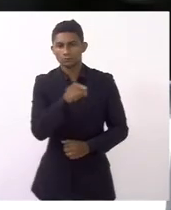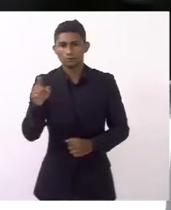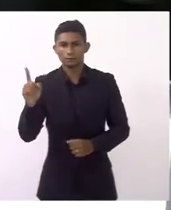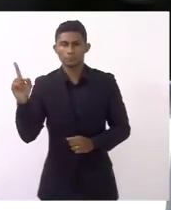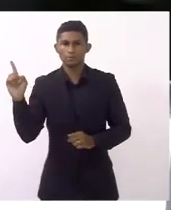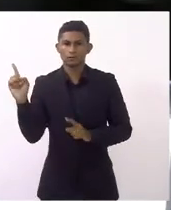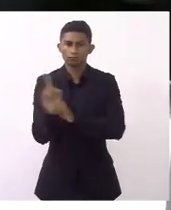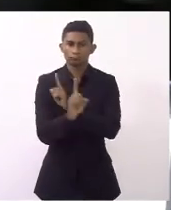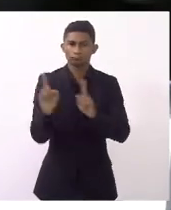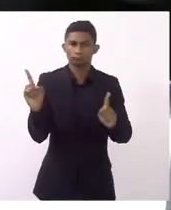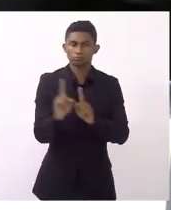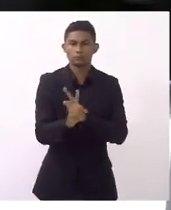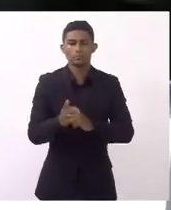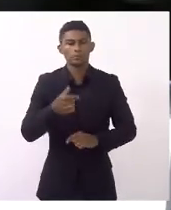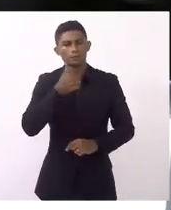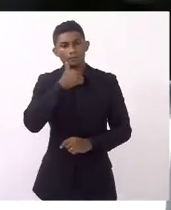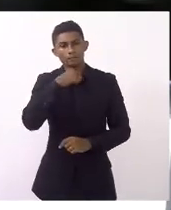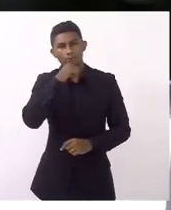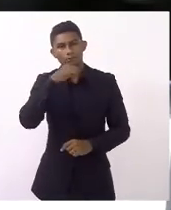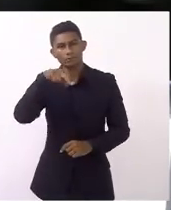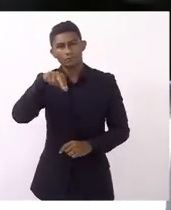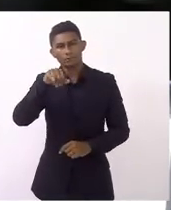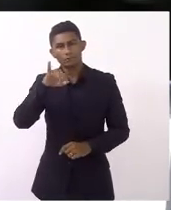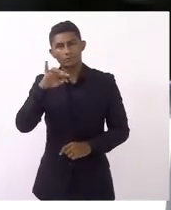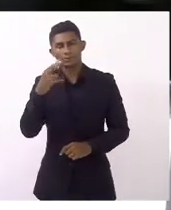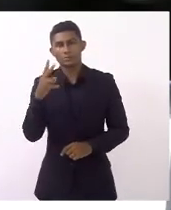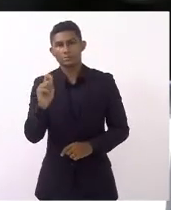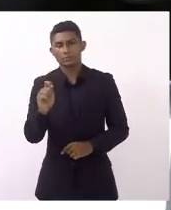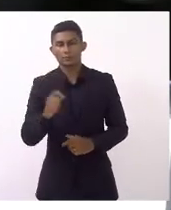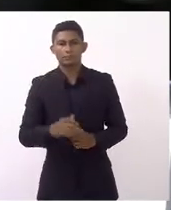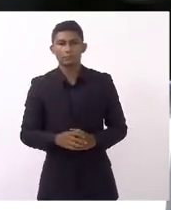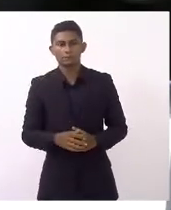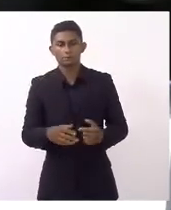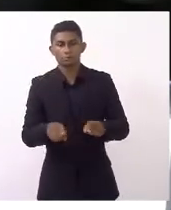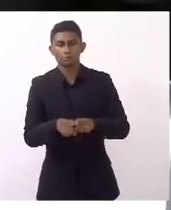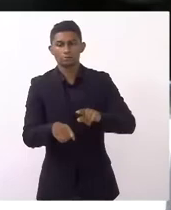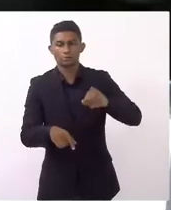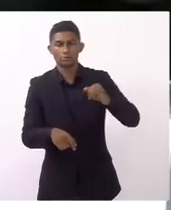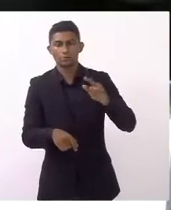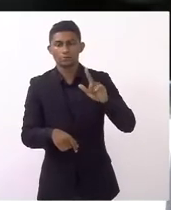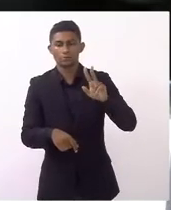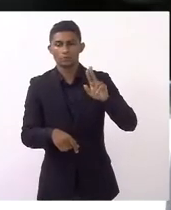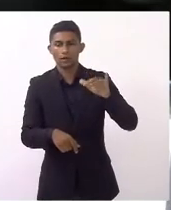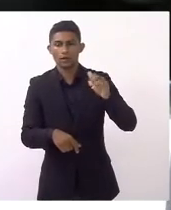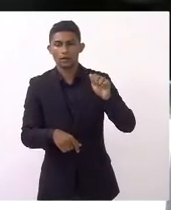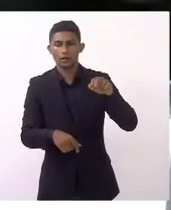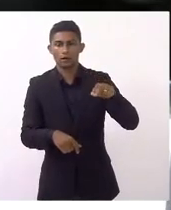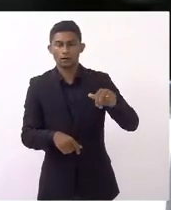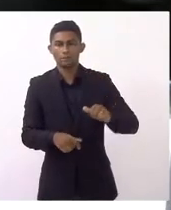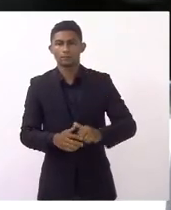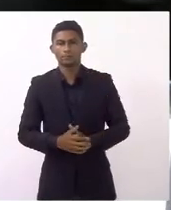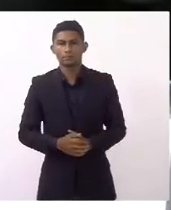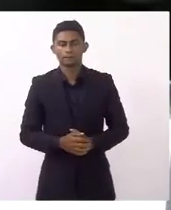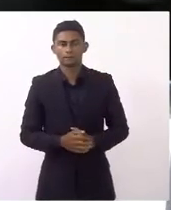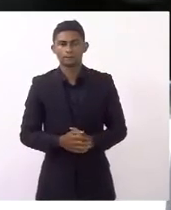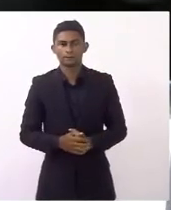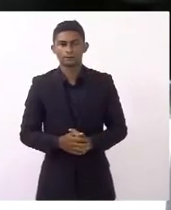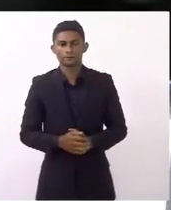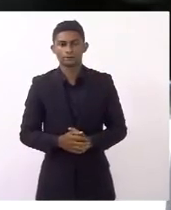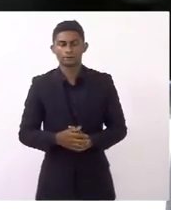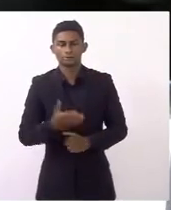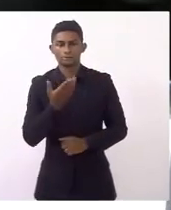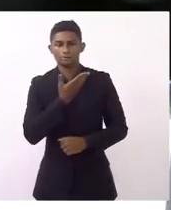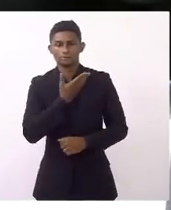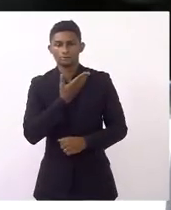aqui a minha mãezinha minha mãe tá até Juliana da Silva Baraúna G1 é a minha grande